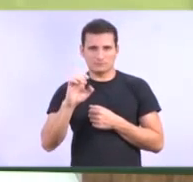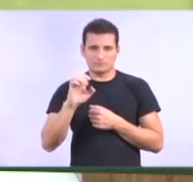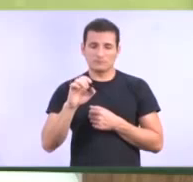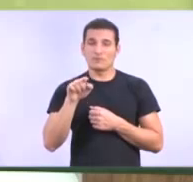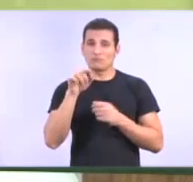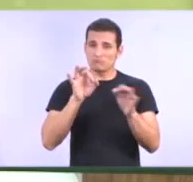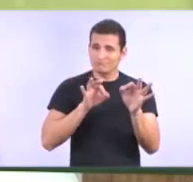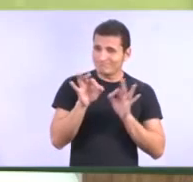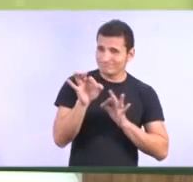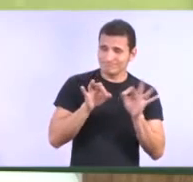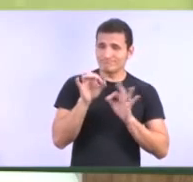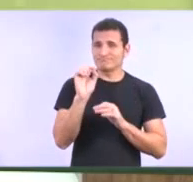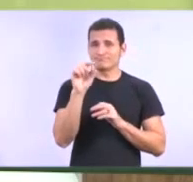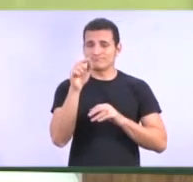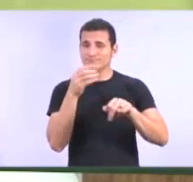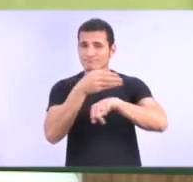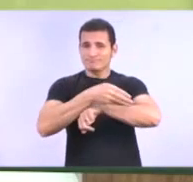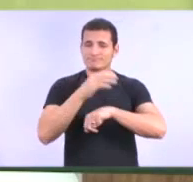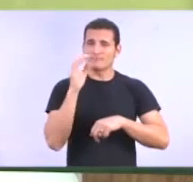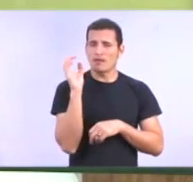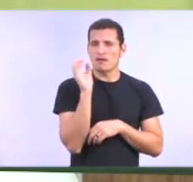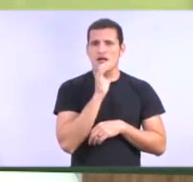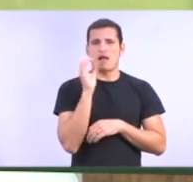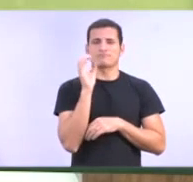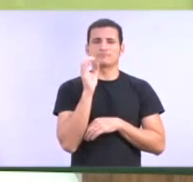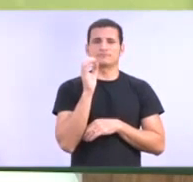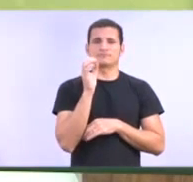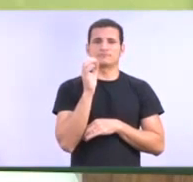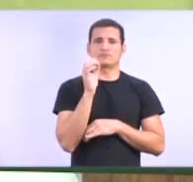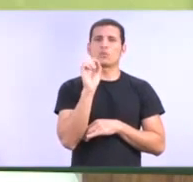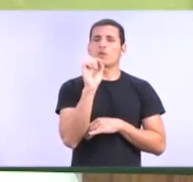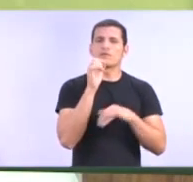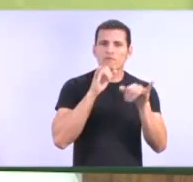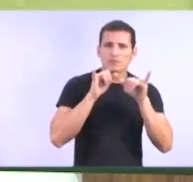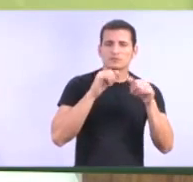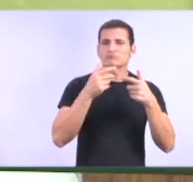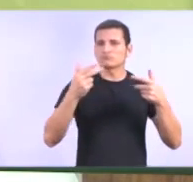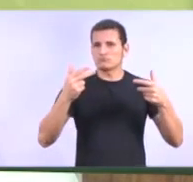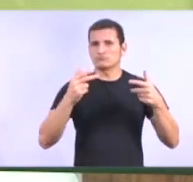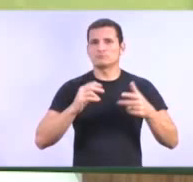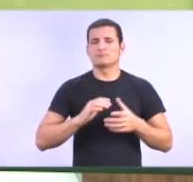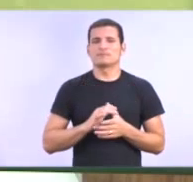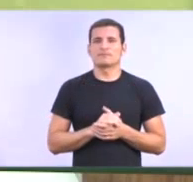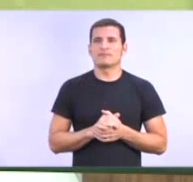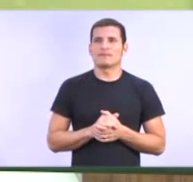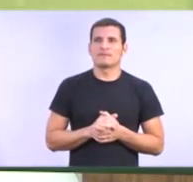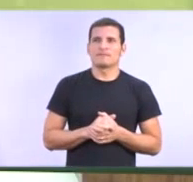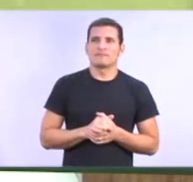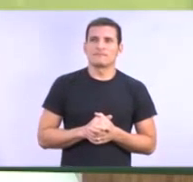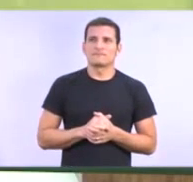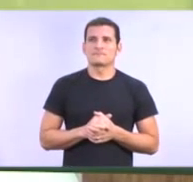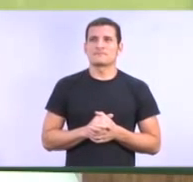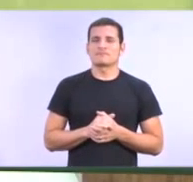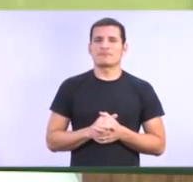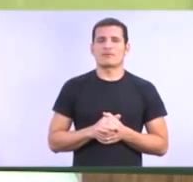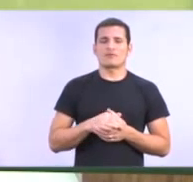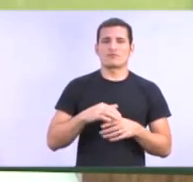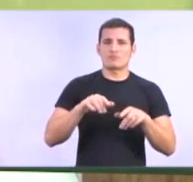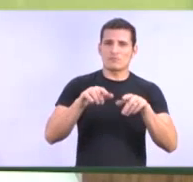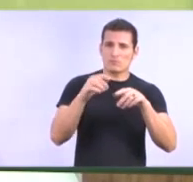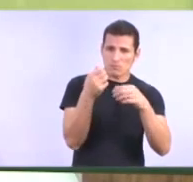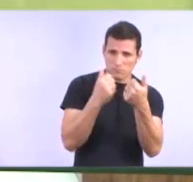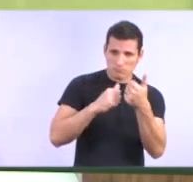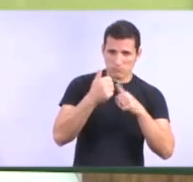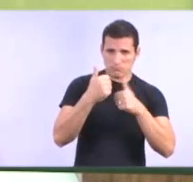acesse rapidamente, ou seja, tenha acesso rápido à informação que você quer. O terceiro caso é a qualidade de serviço. O que é